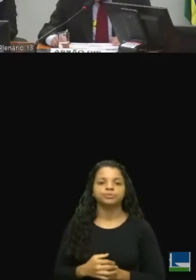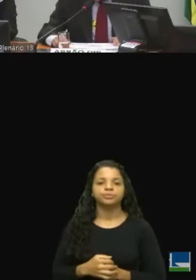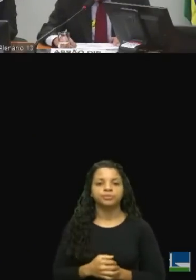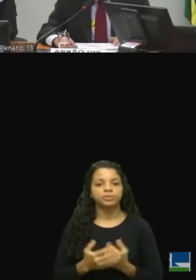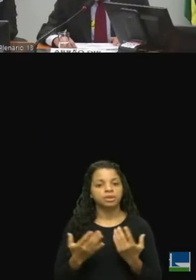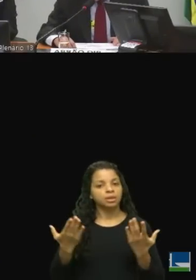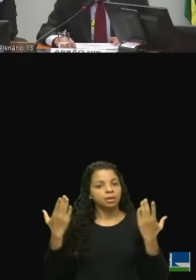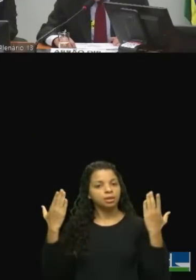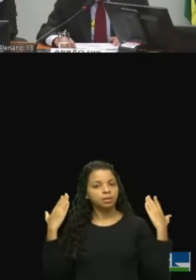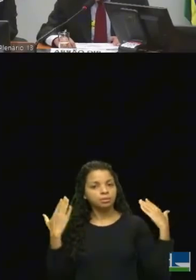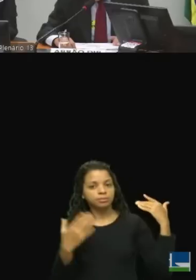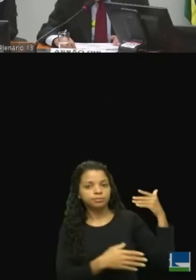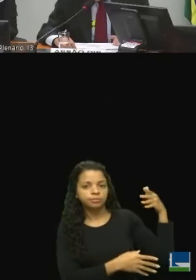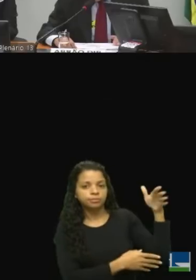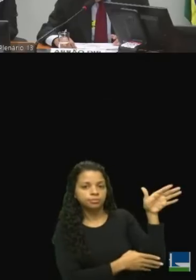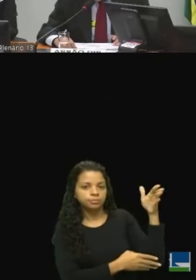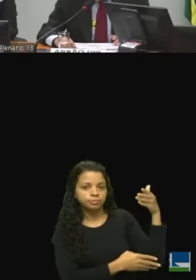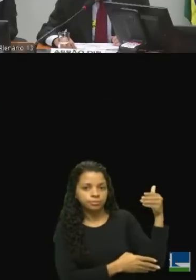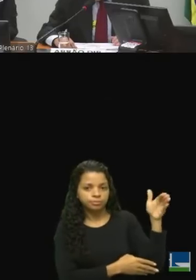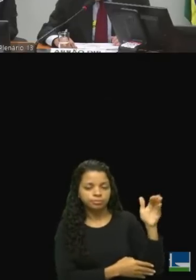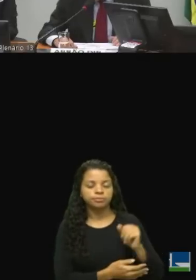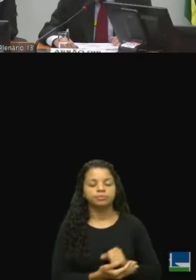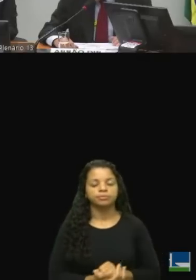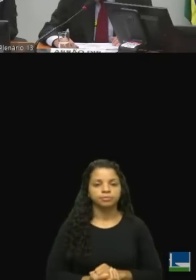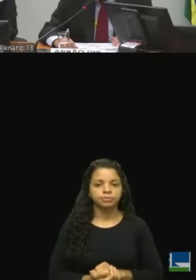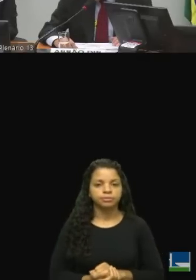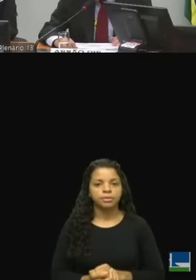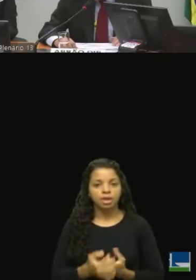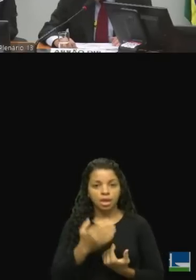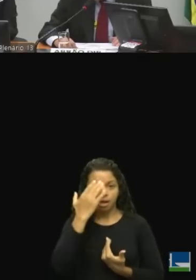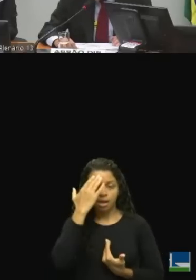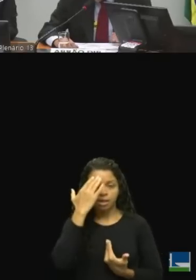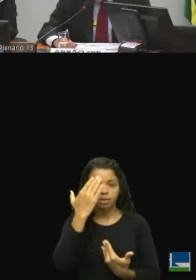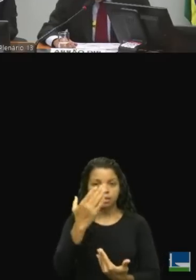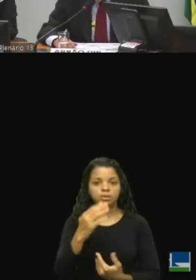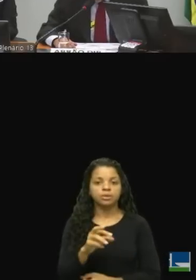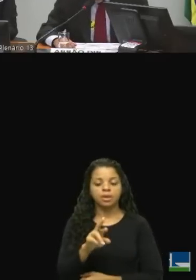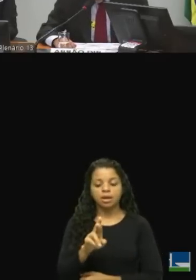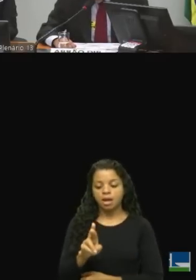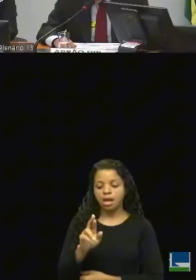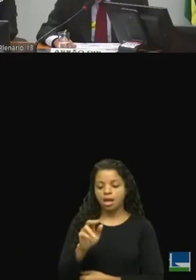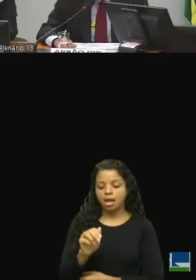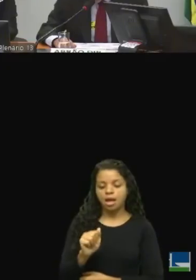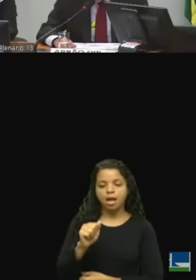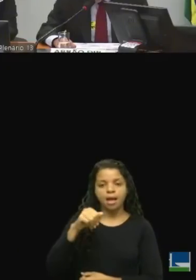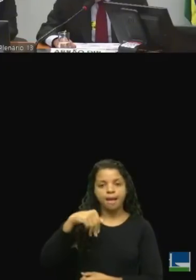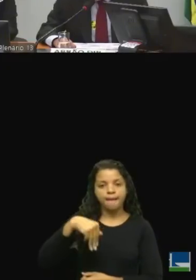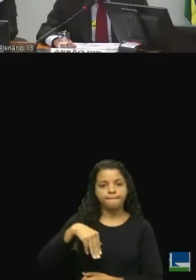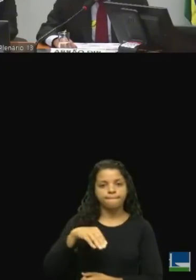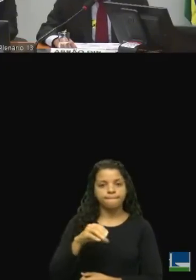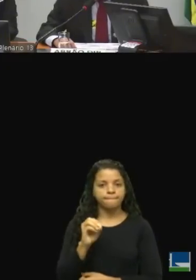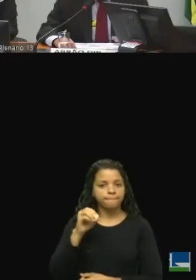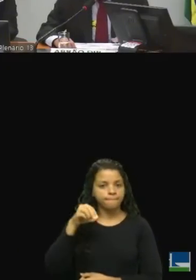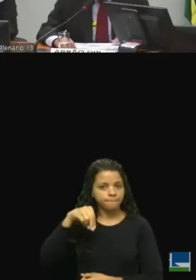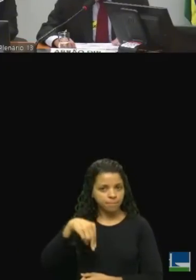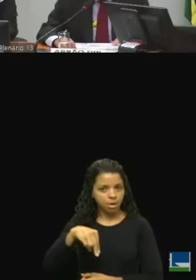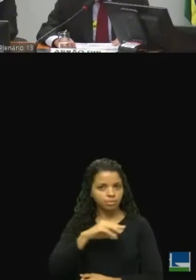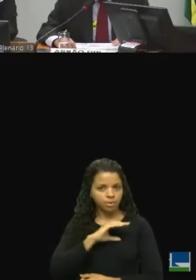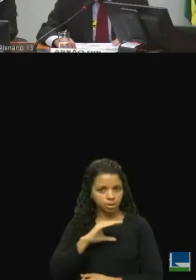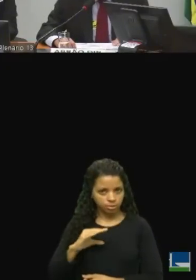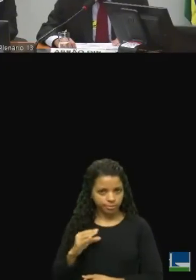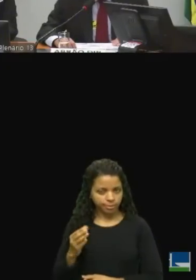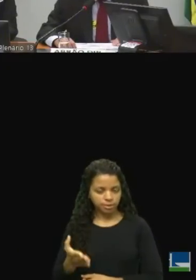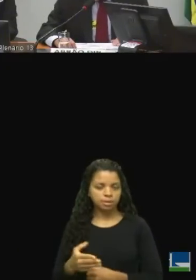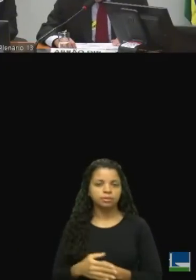Brasil. Quero agradecer ao Ramon, da comissão, que tanto nos atendeu aqui, agradecer à